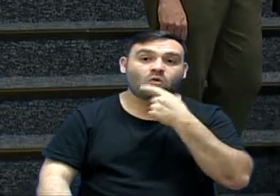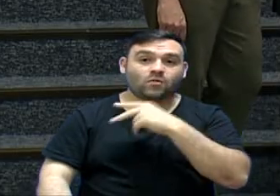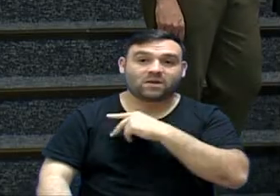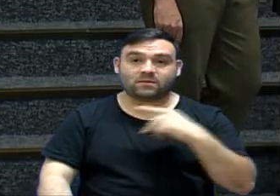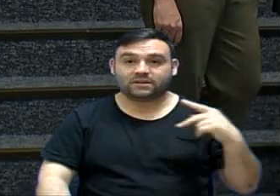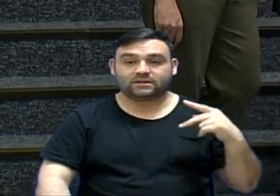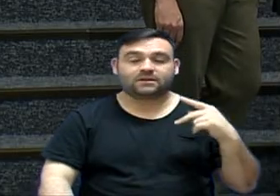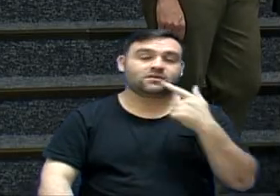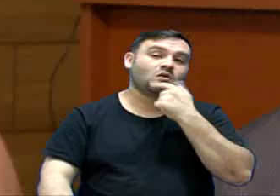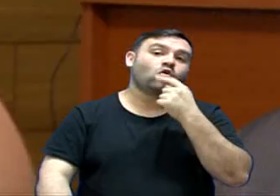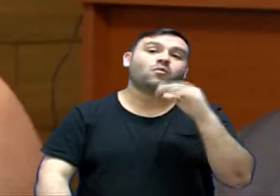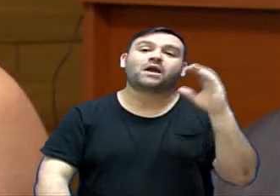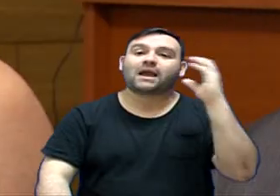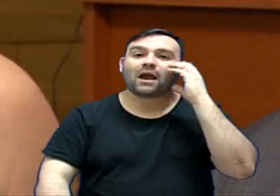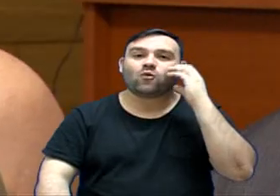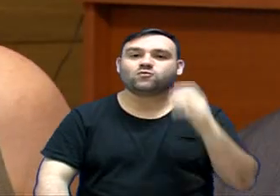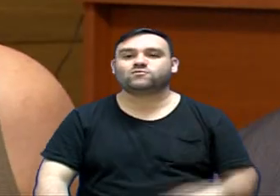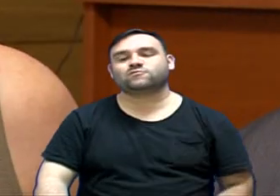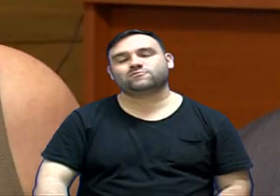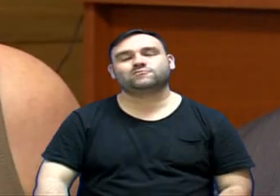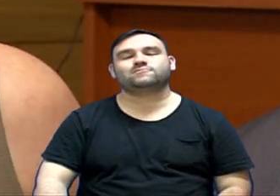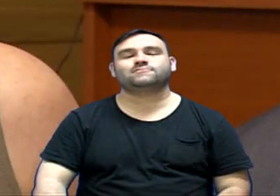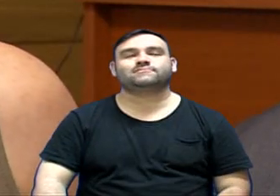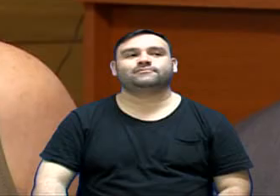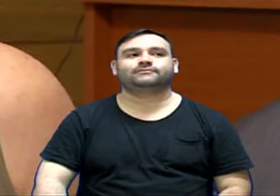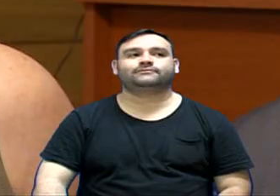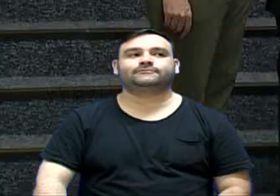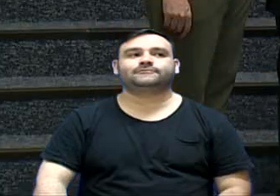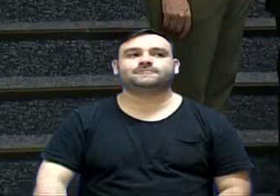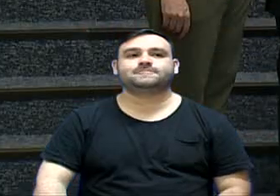presidente, o Cláudio Sorocaba.